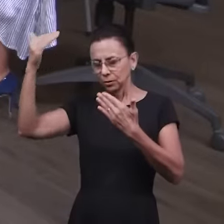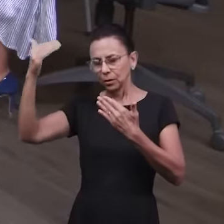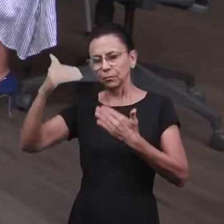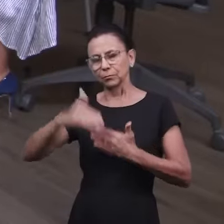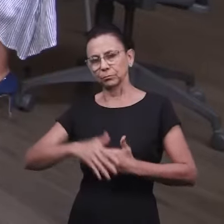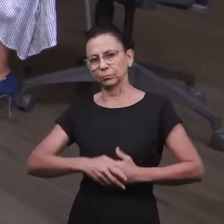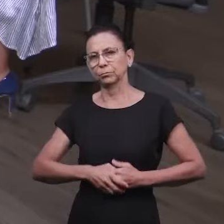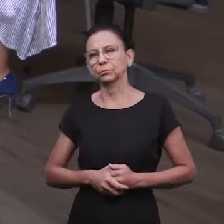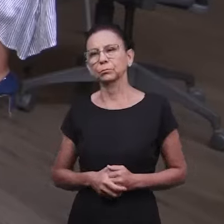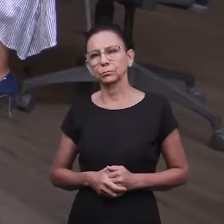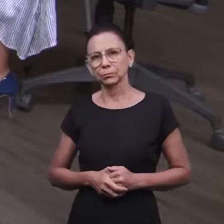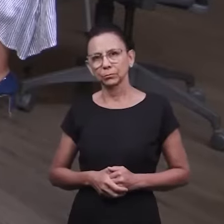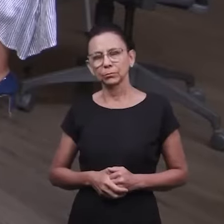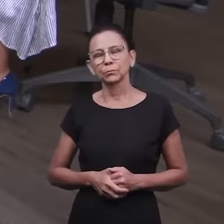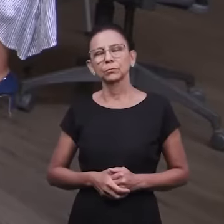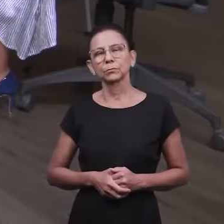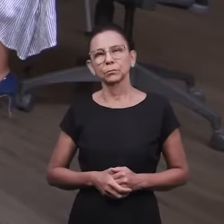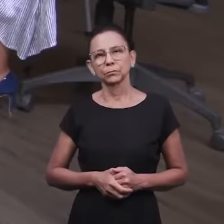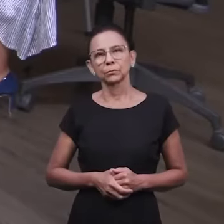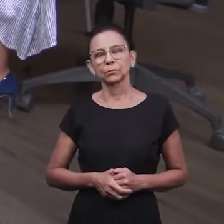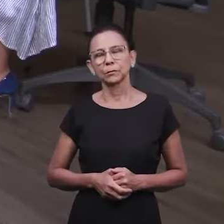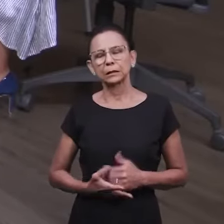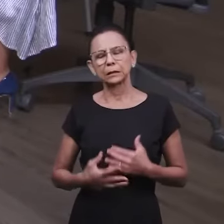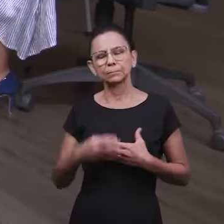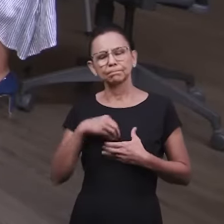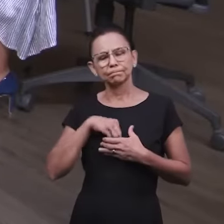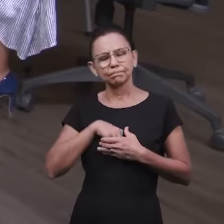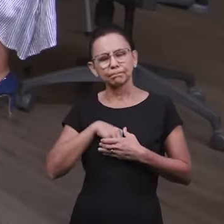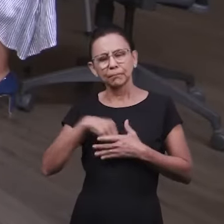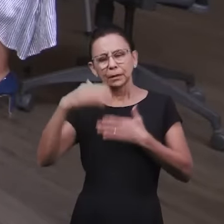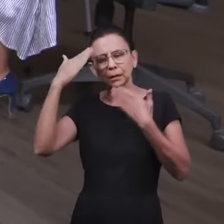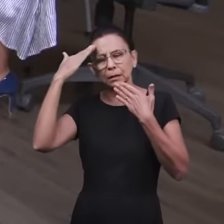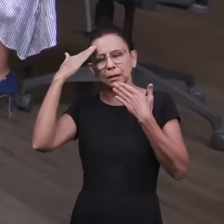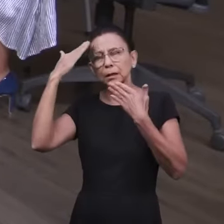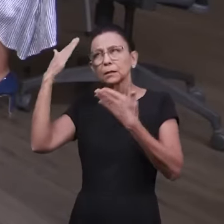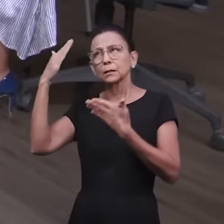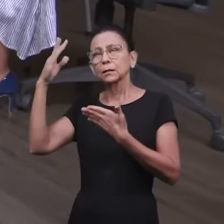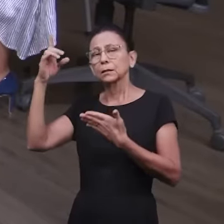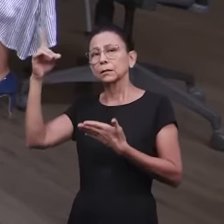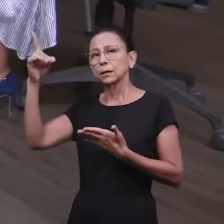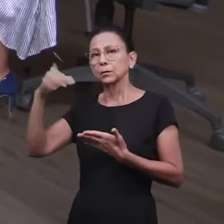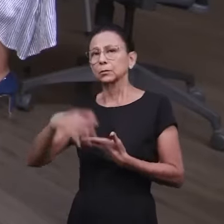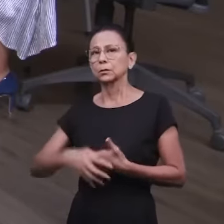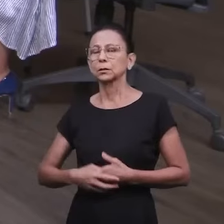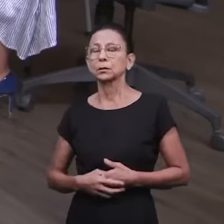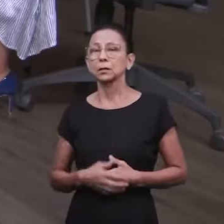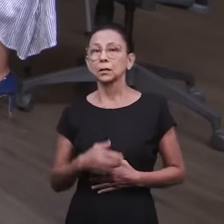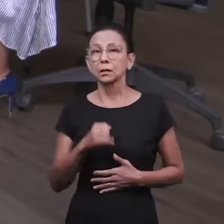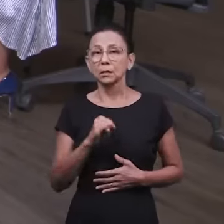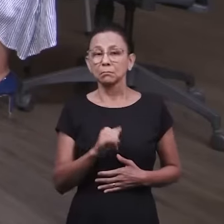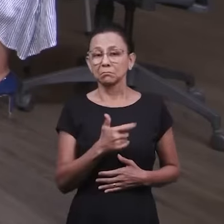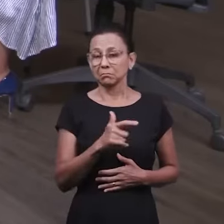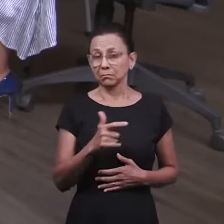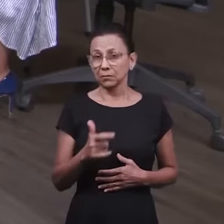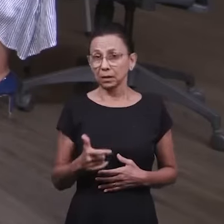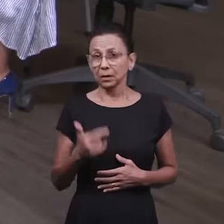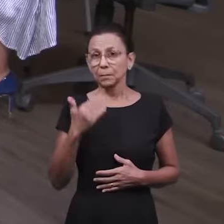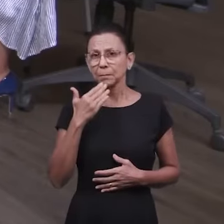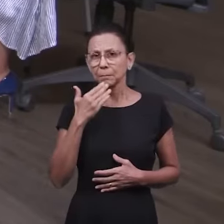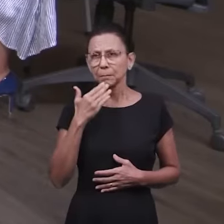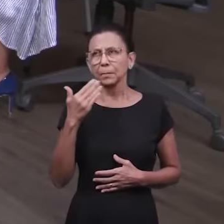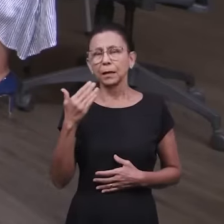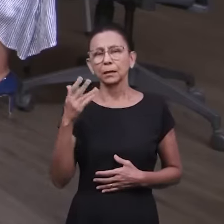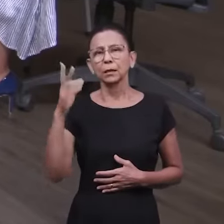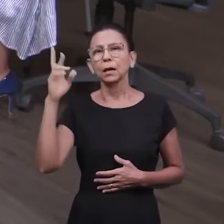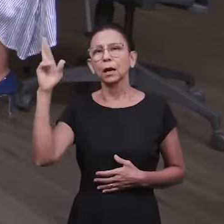gratidão. Ele ser uma pessoa grata. E se não tem, pede isso ao